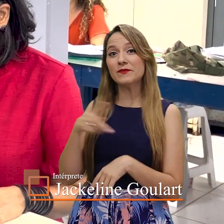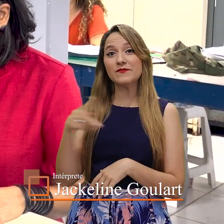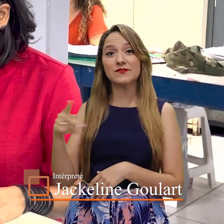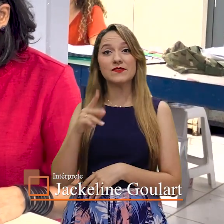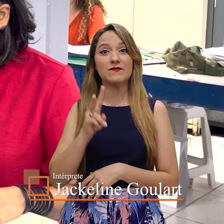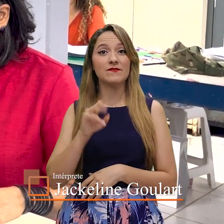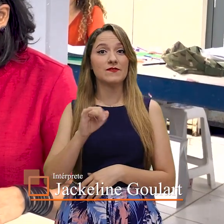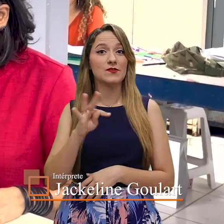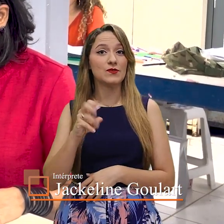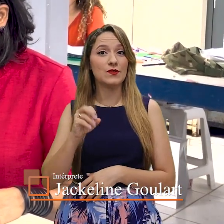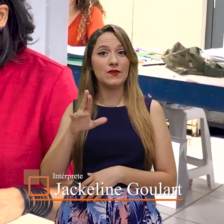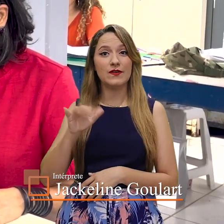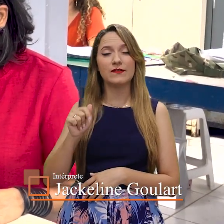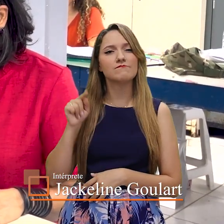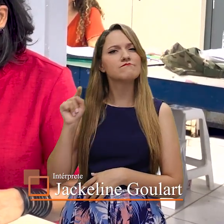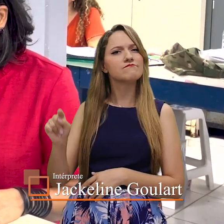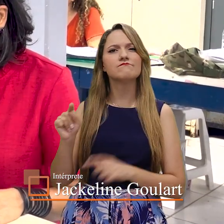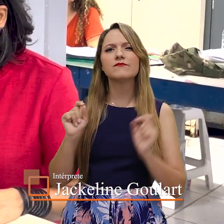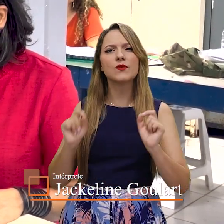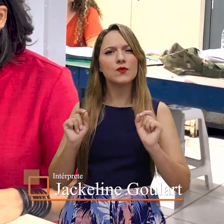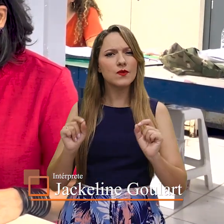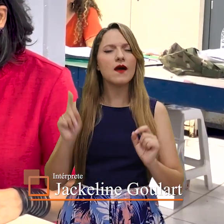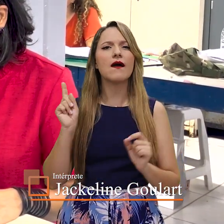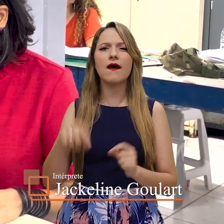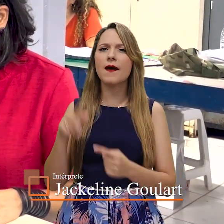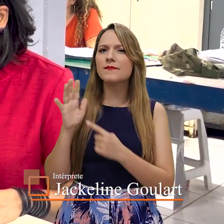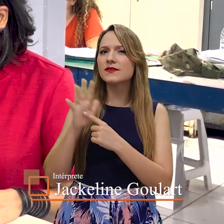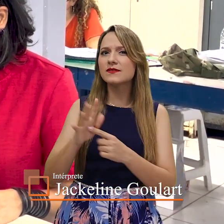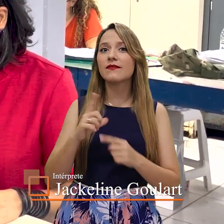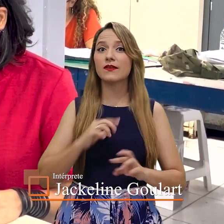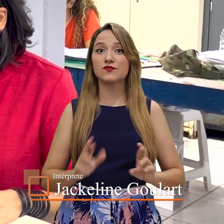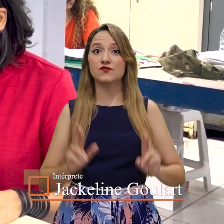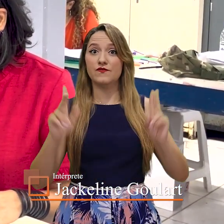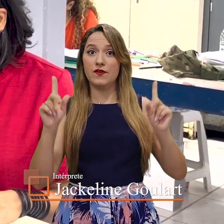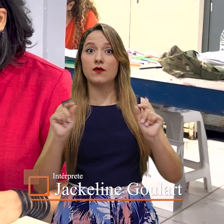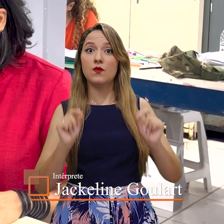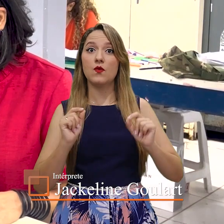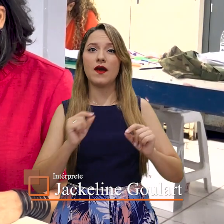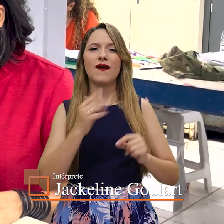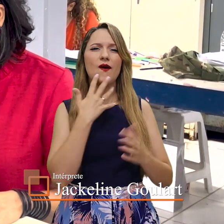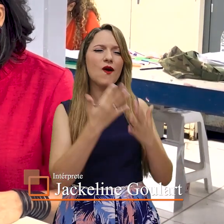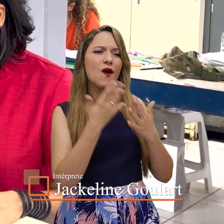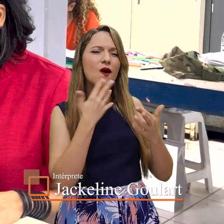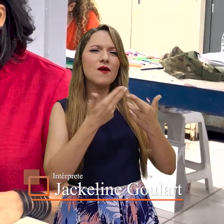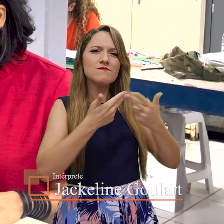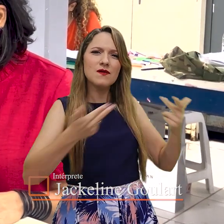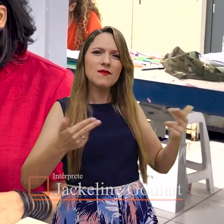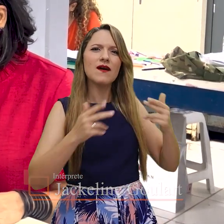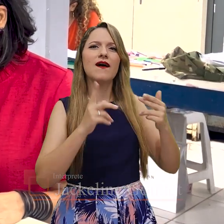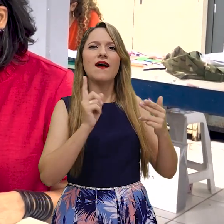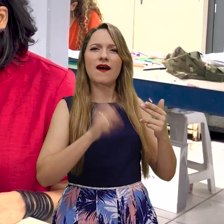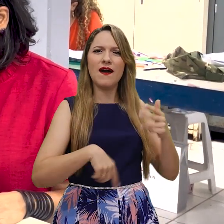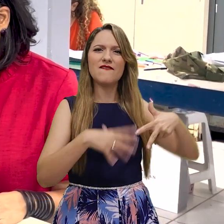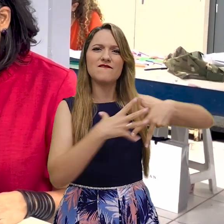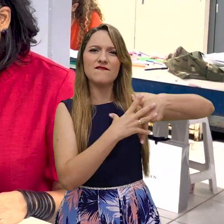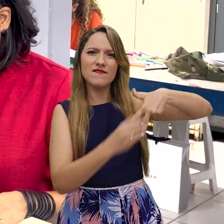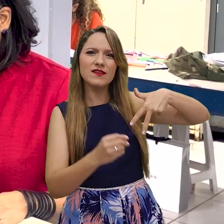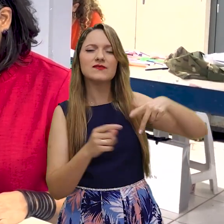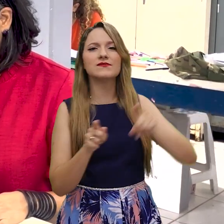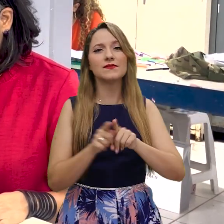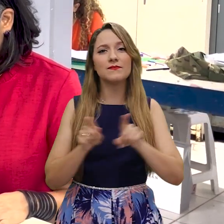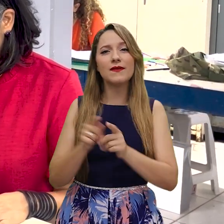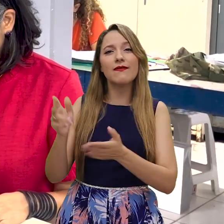Vitória. Vitória vai nos apresentar a diferença entre aquarela fashion e desenho de moda. E para isso, nós